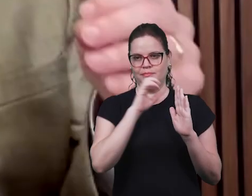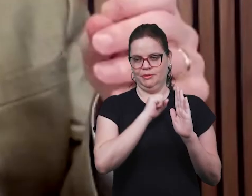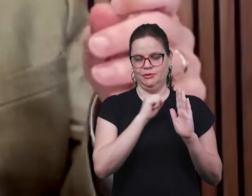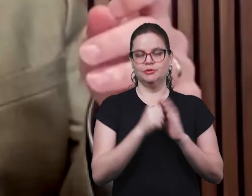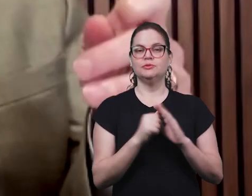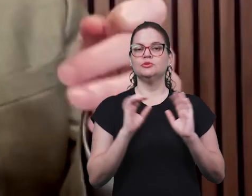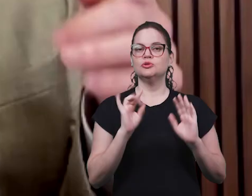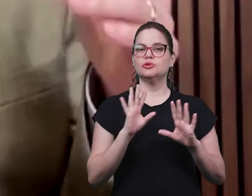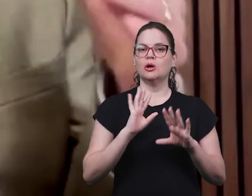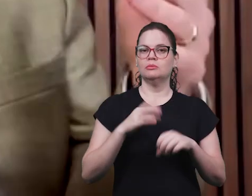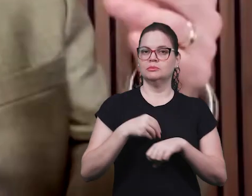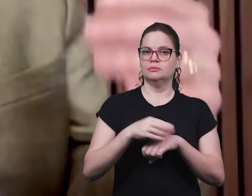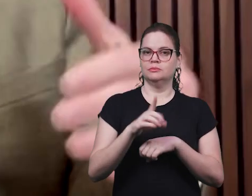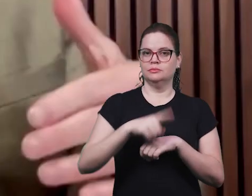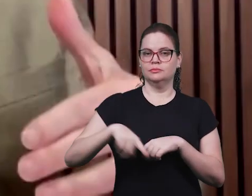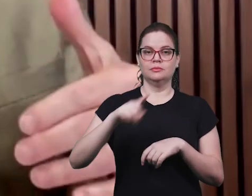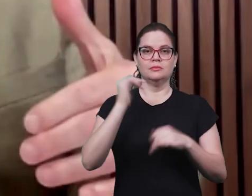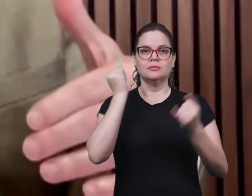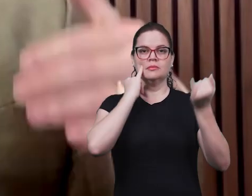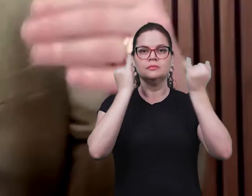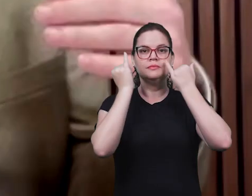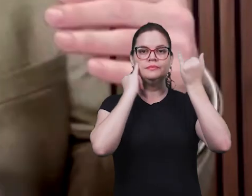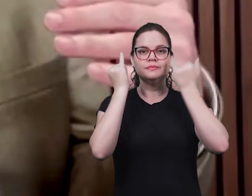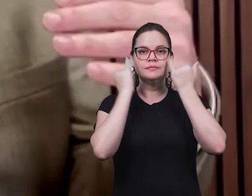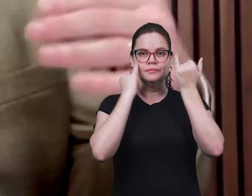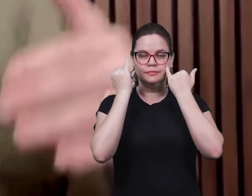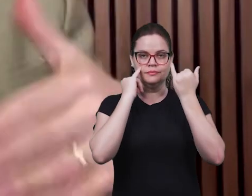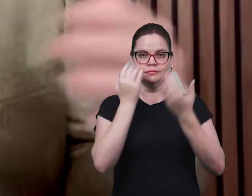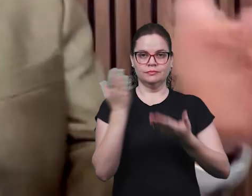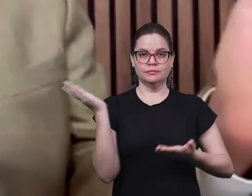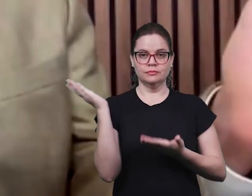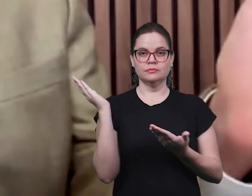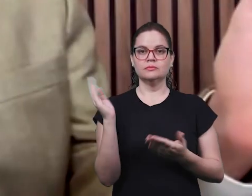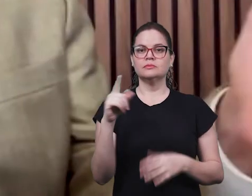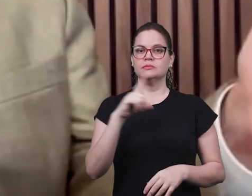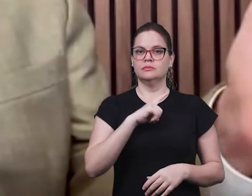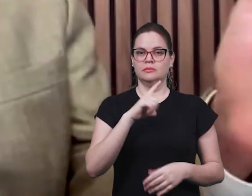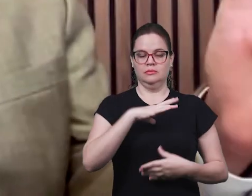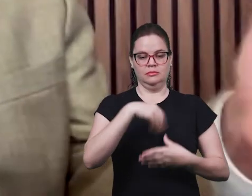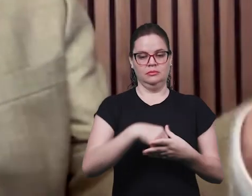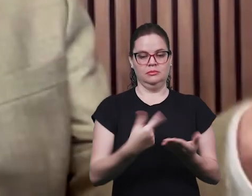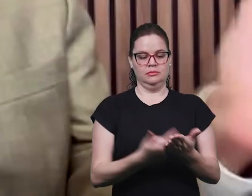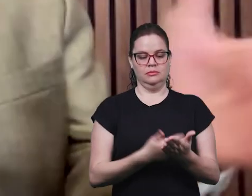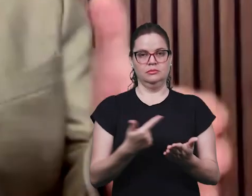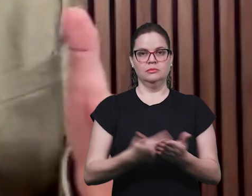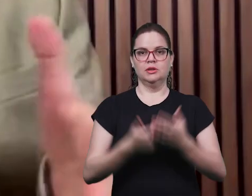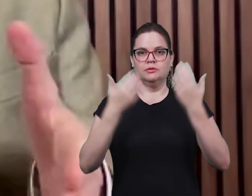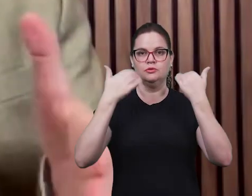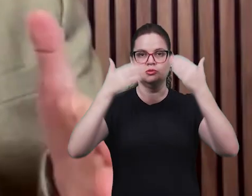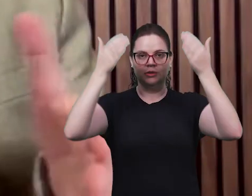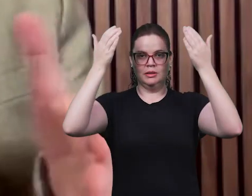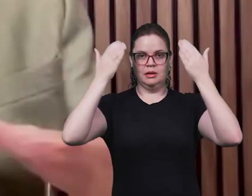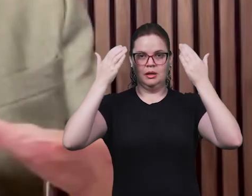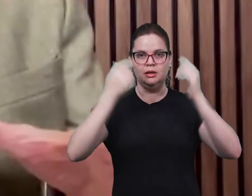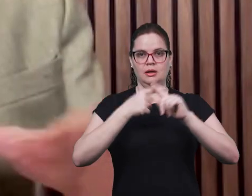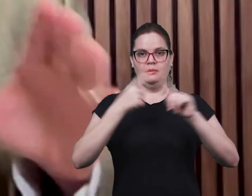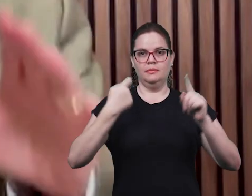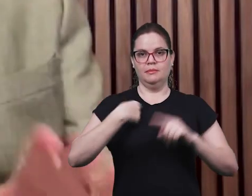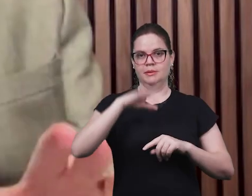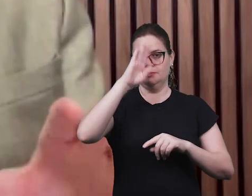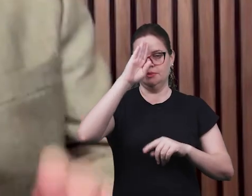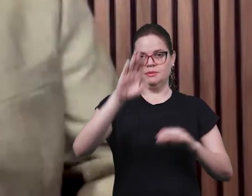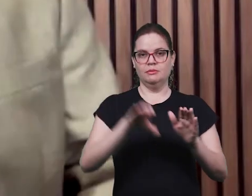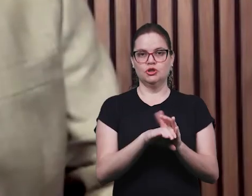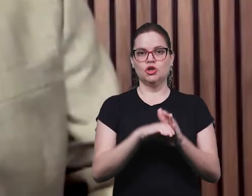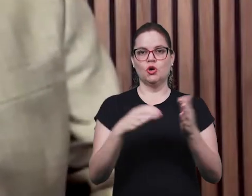dizer aos irmãos que essas informações estão contidas nos livros dos reis e principalmente lá em Crônicas.